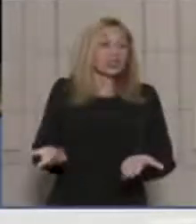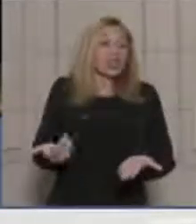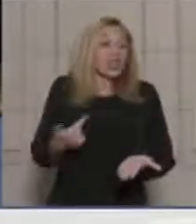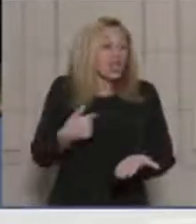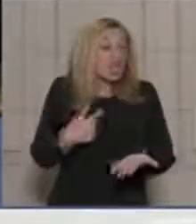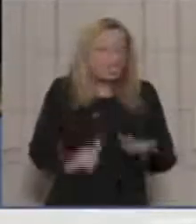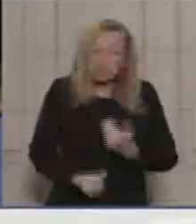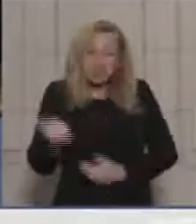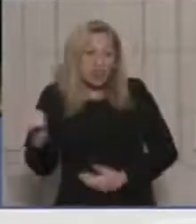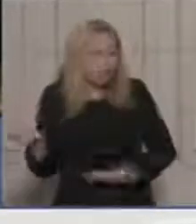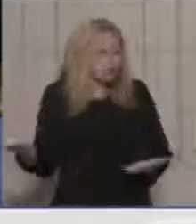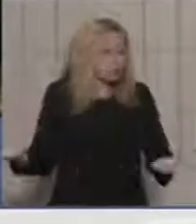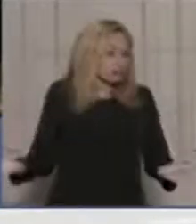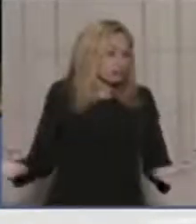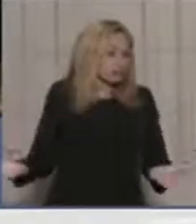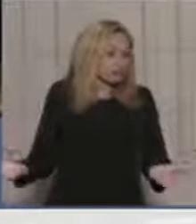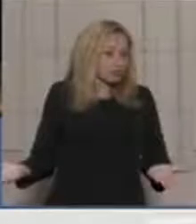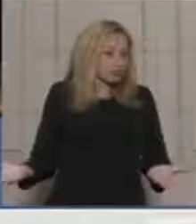vou embora.